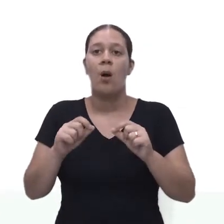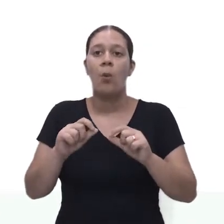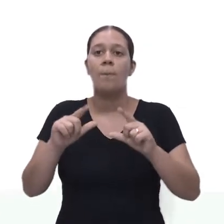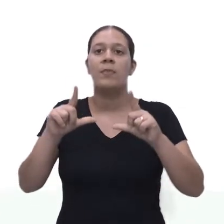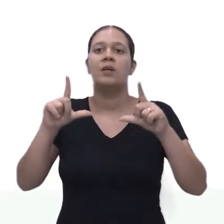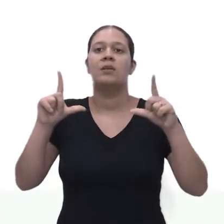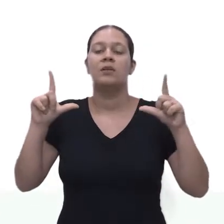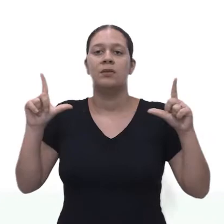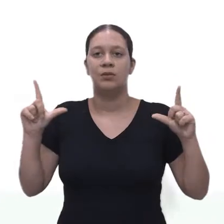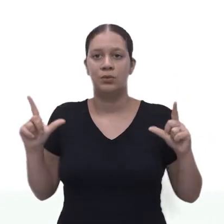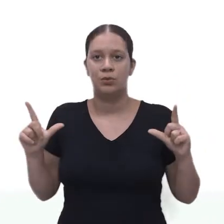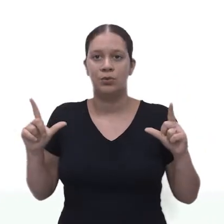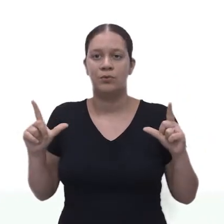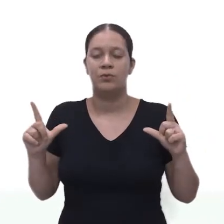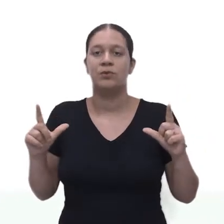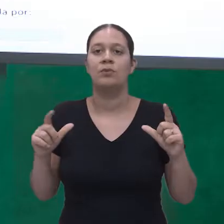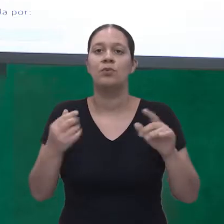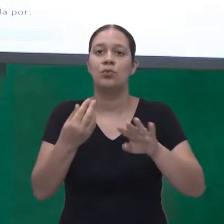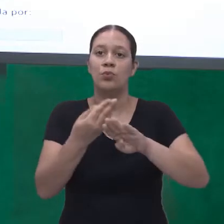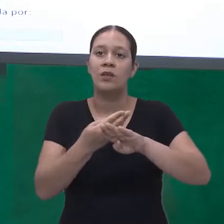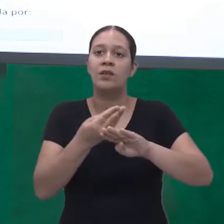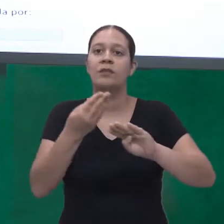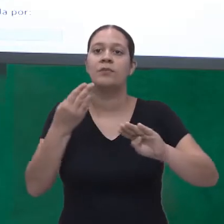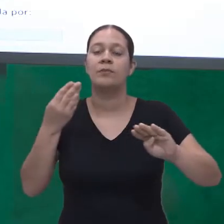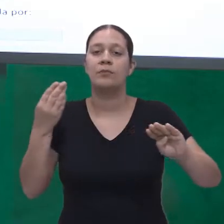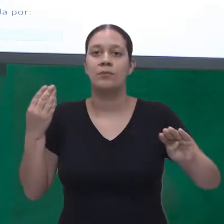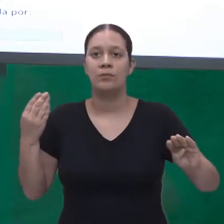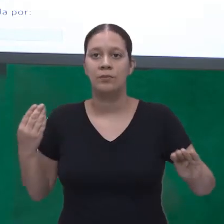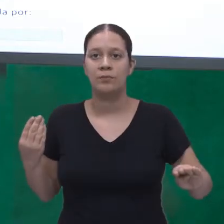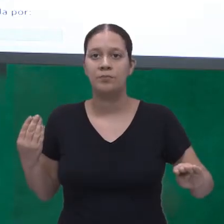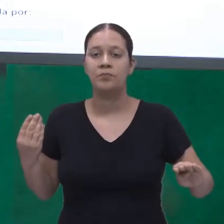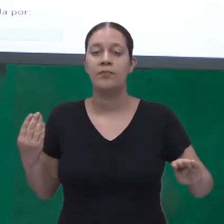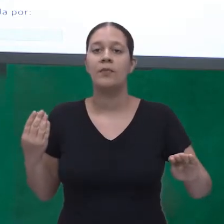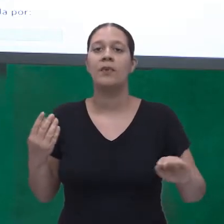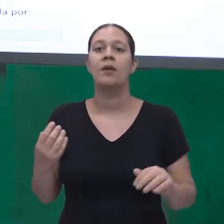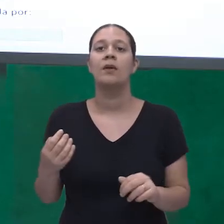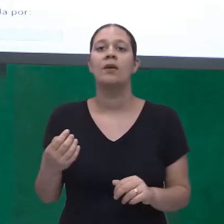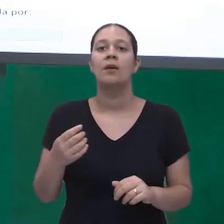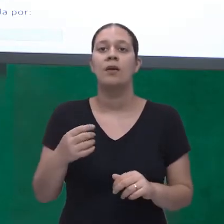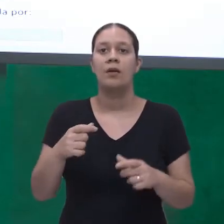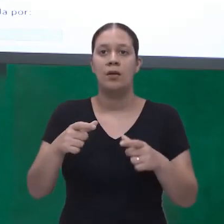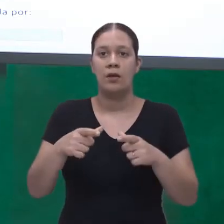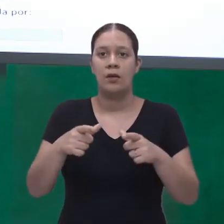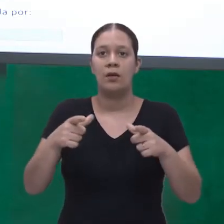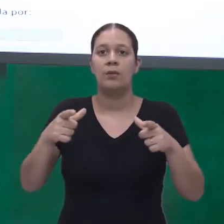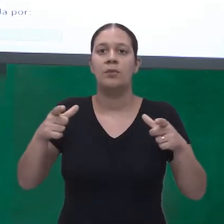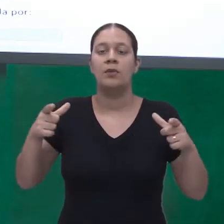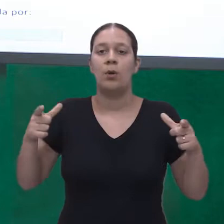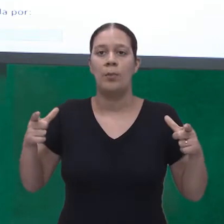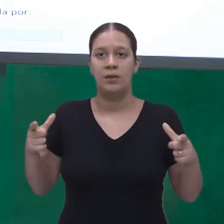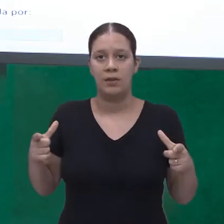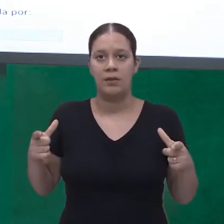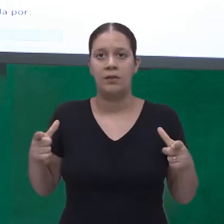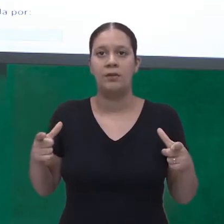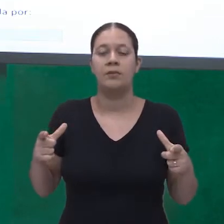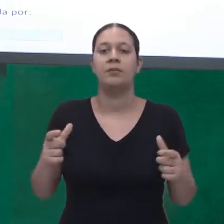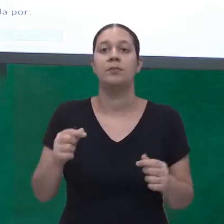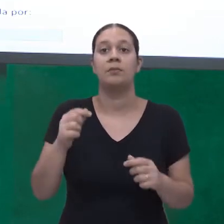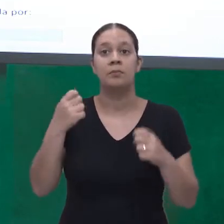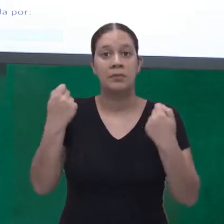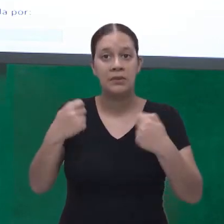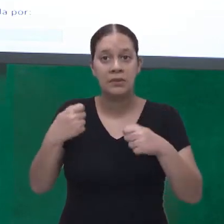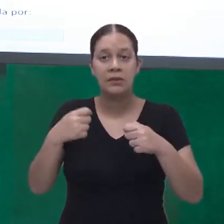desordem, o aumento do afastamento dessas partículas é aumentar a entropia. Se liga